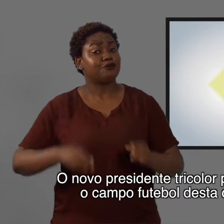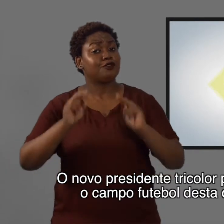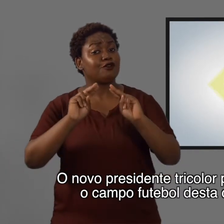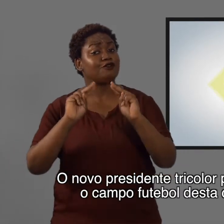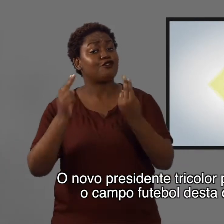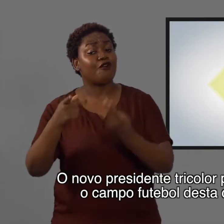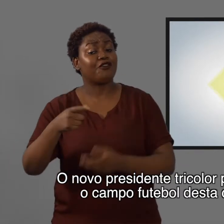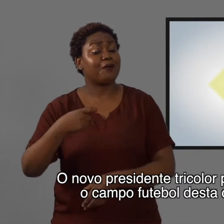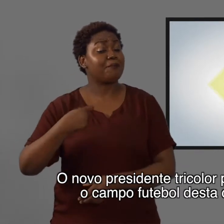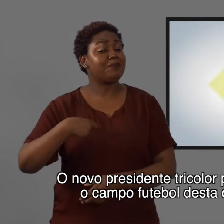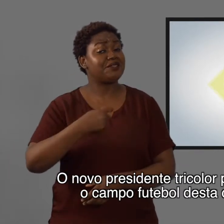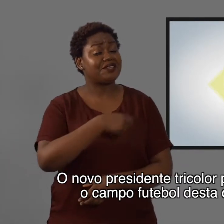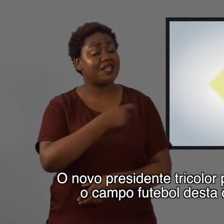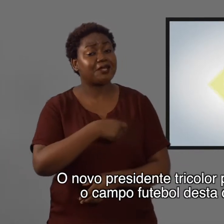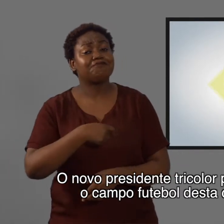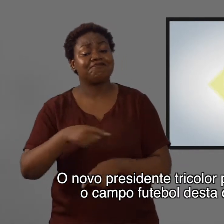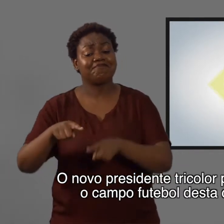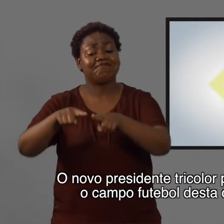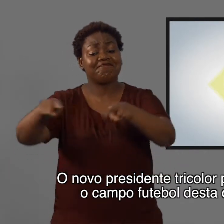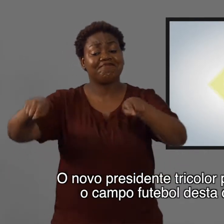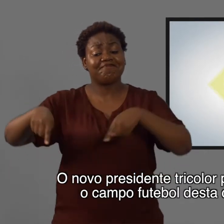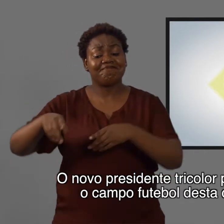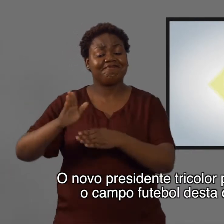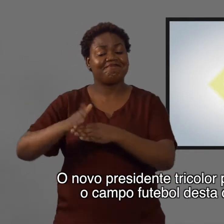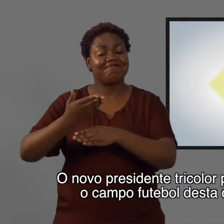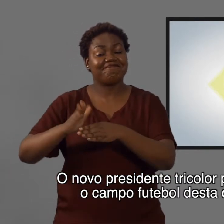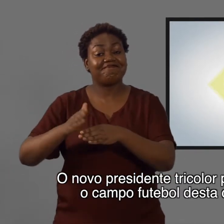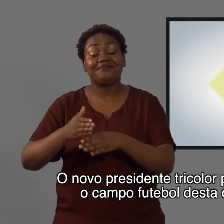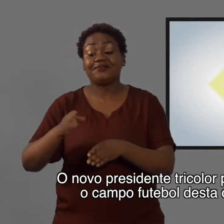O novo presidente tricolor promete